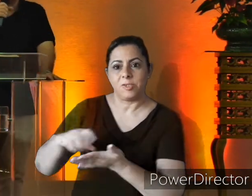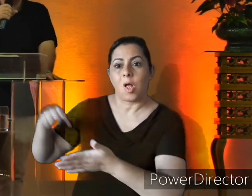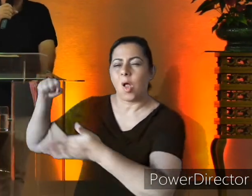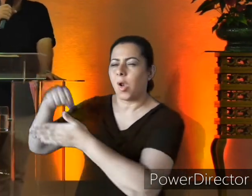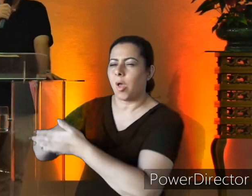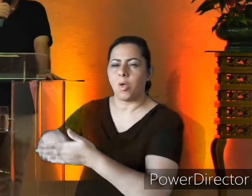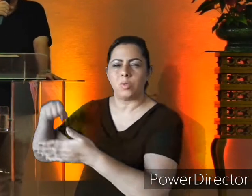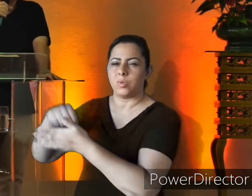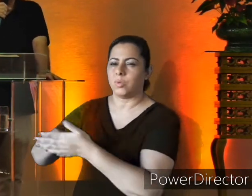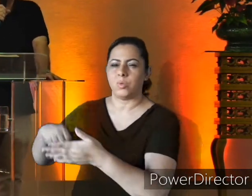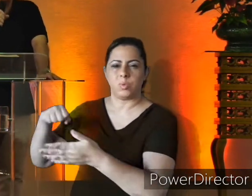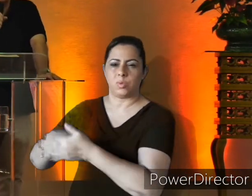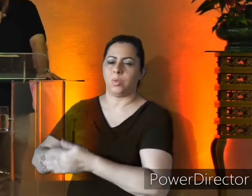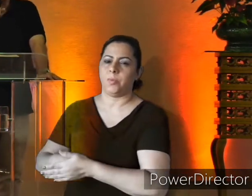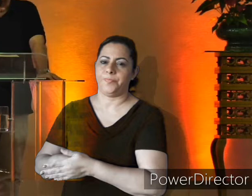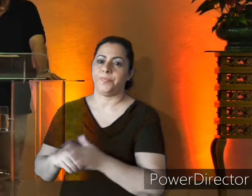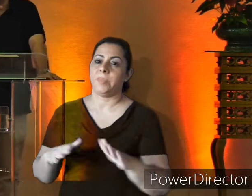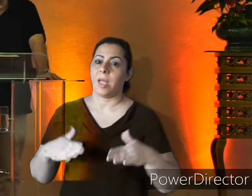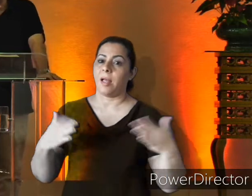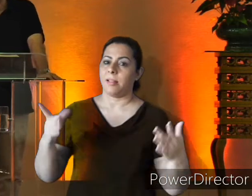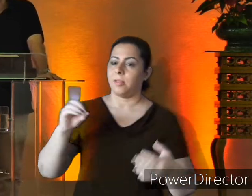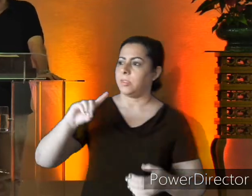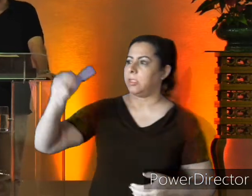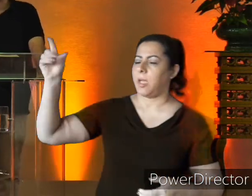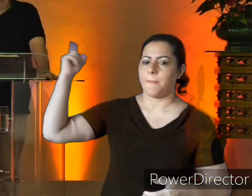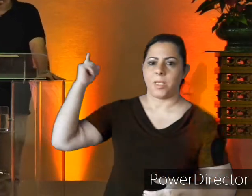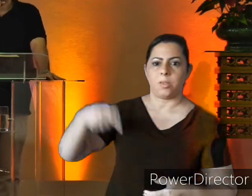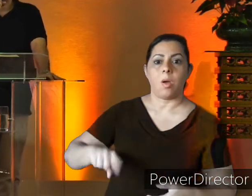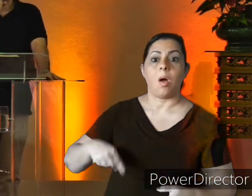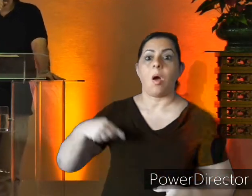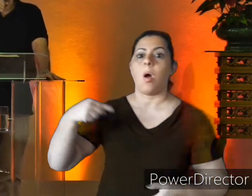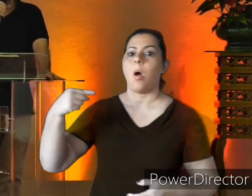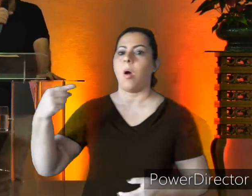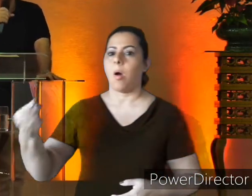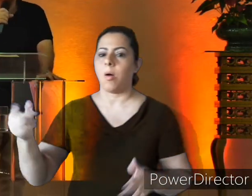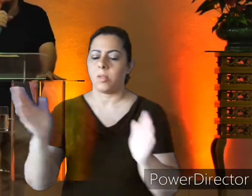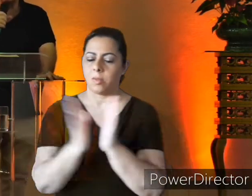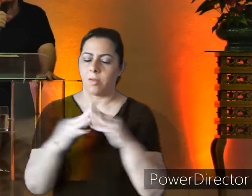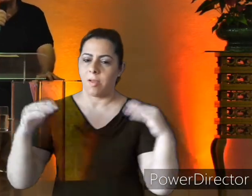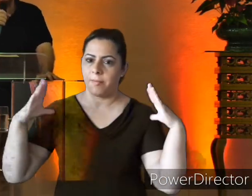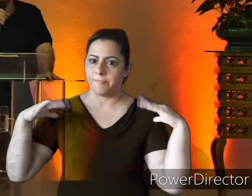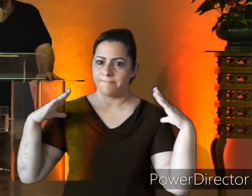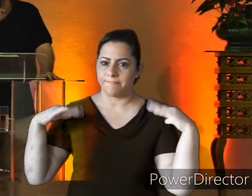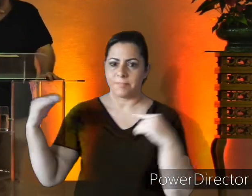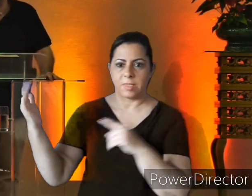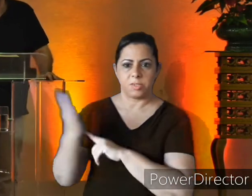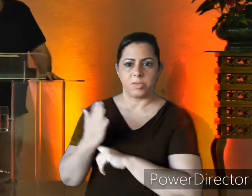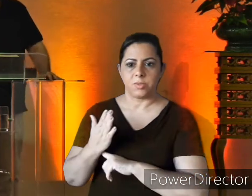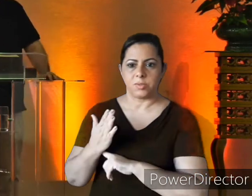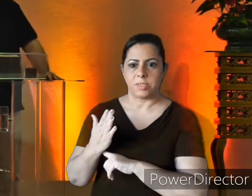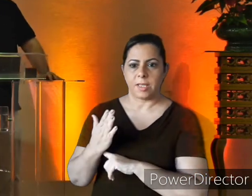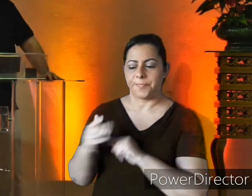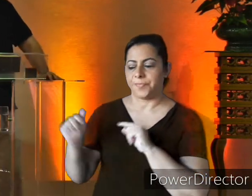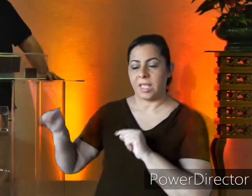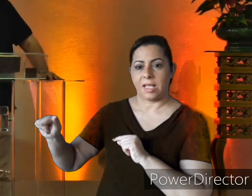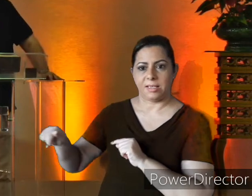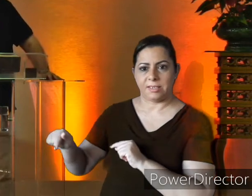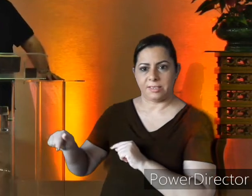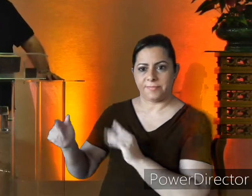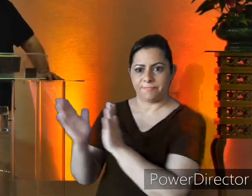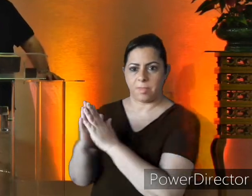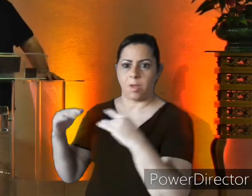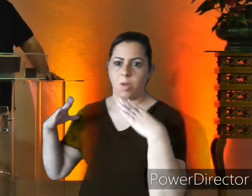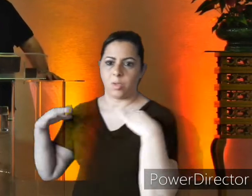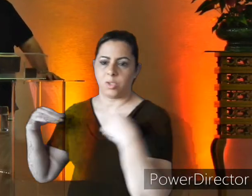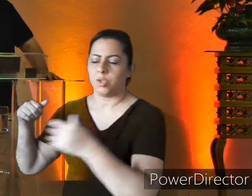maligno para que eu pudesse trazer a tua resposta. Irmãos, há uma guerra espiritual. O inferno